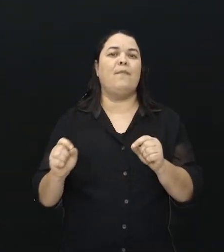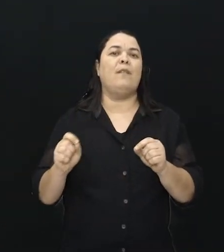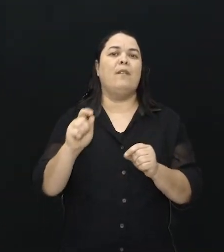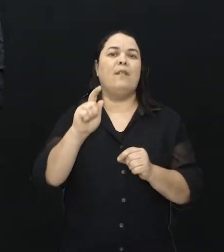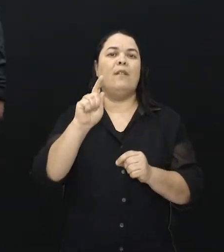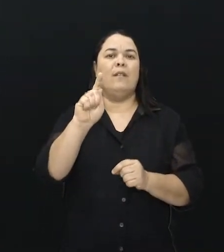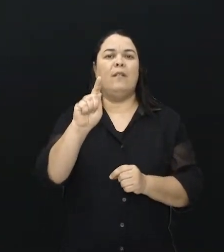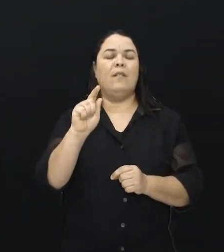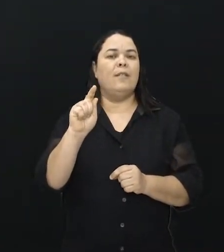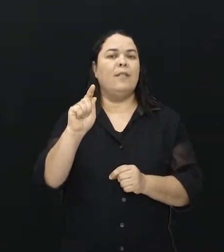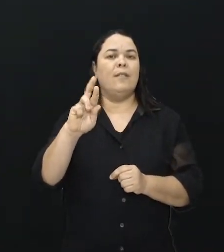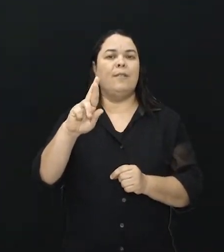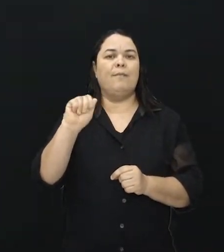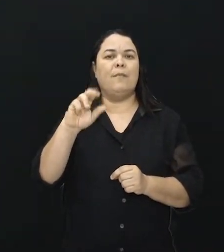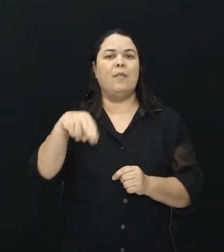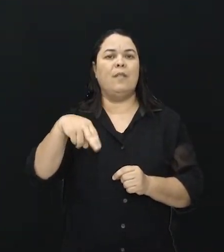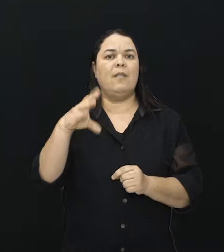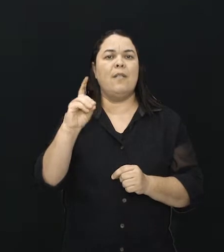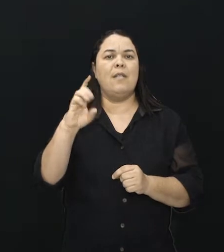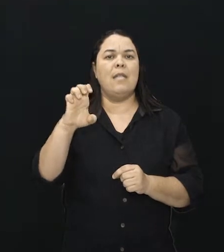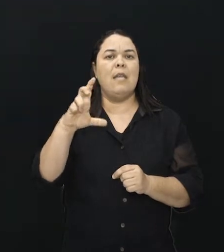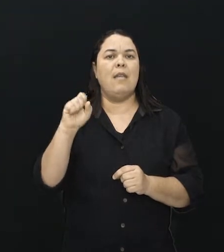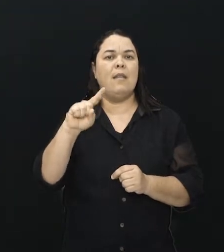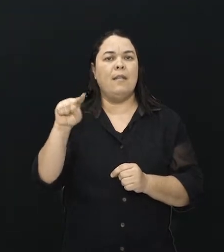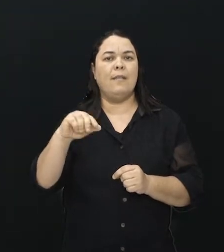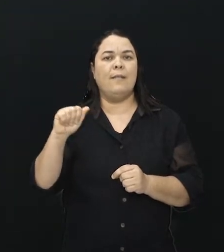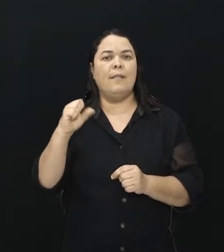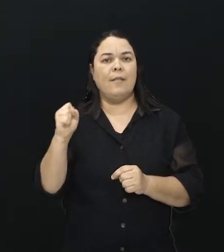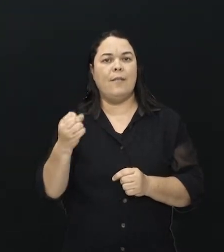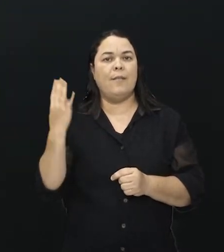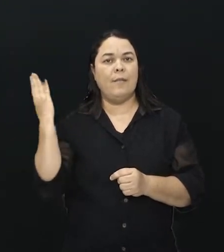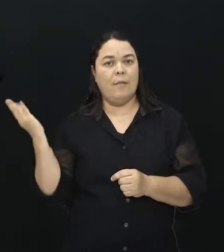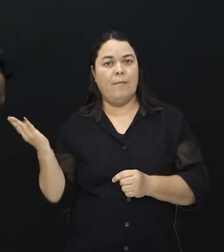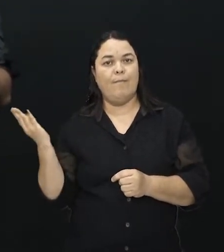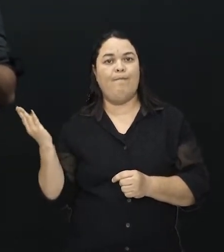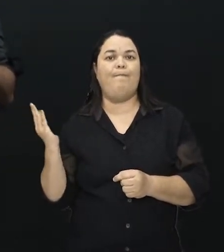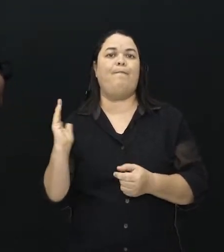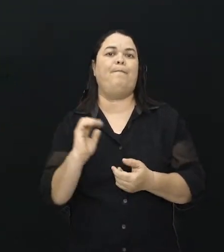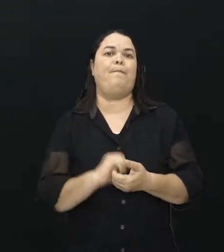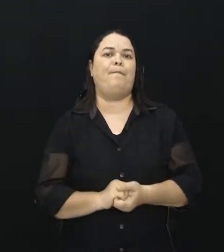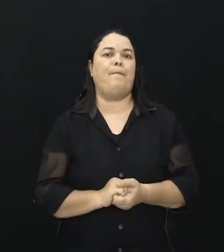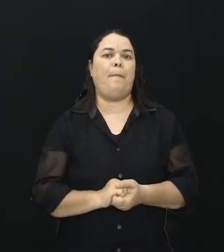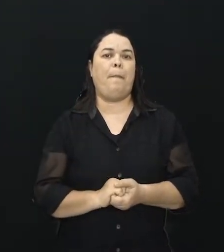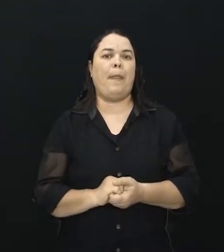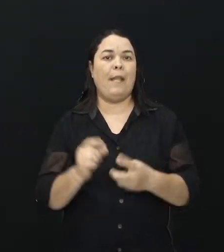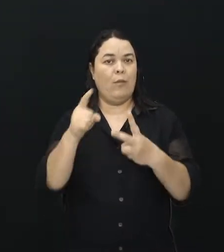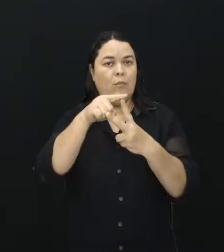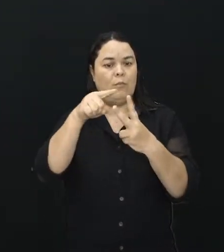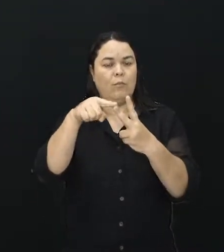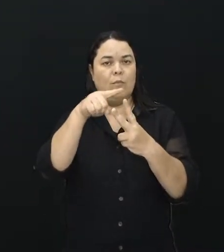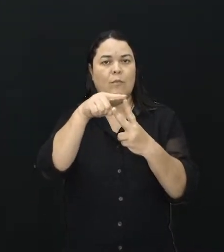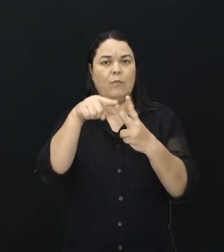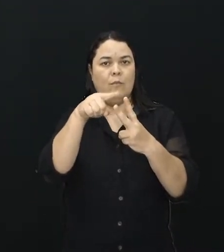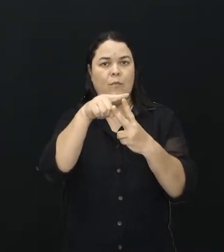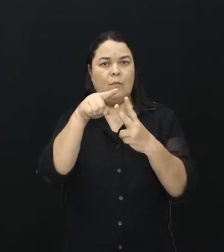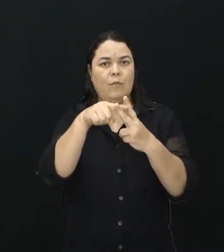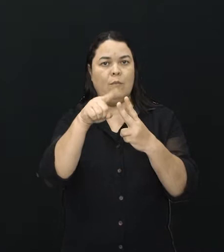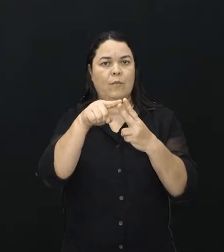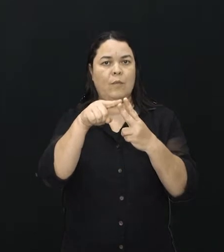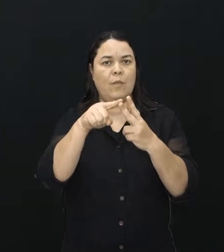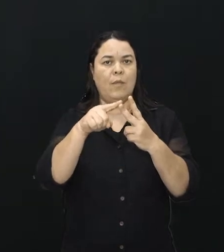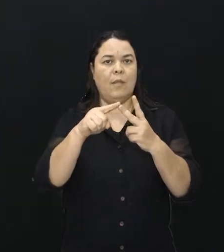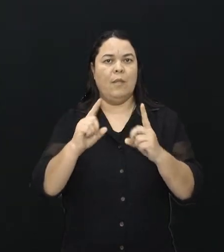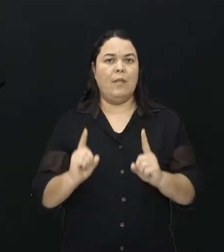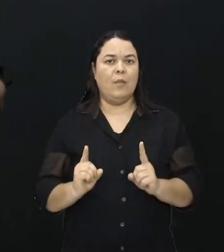grandezas diretas e inversas ao mesmo tempo. Ou seja, eu tenho grandezas diretamente